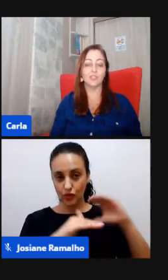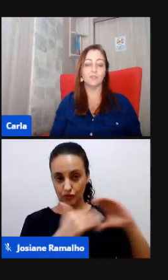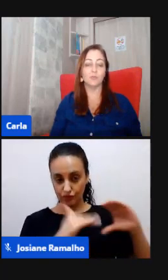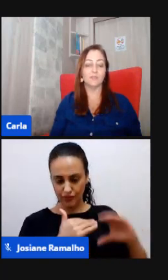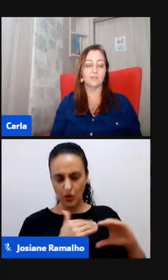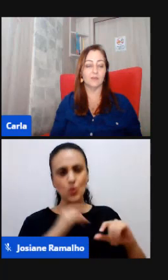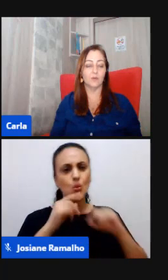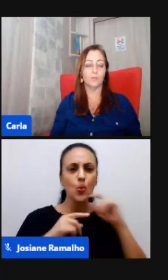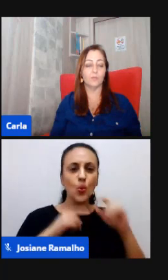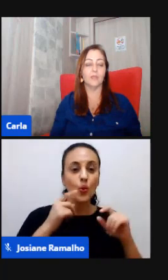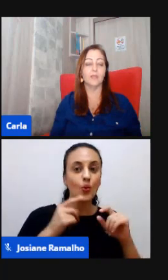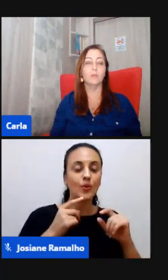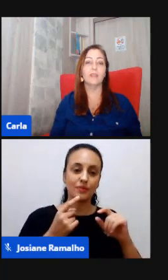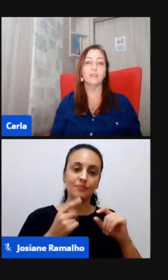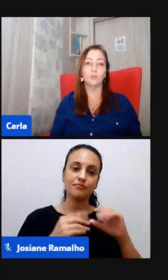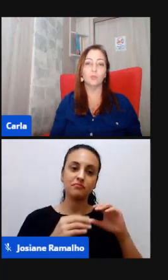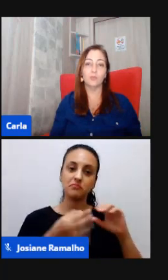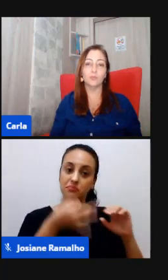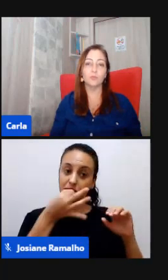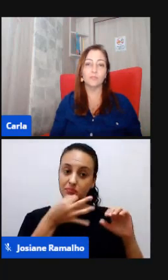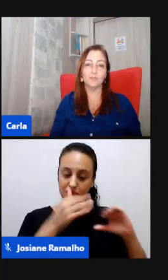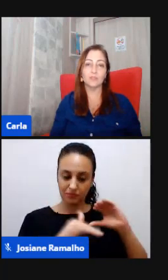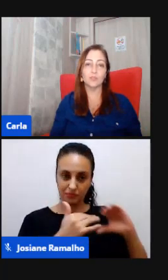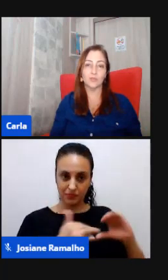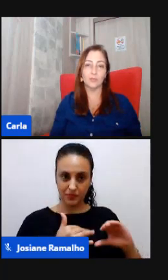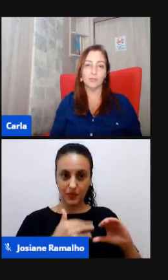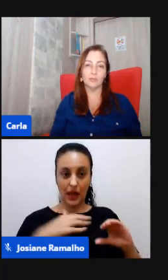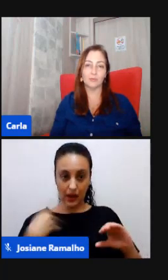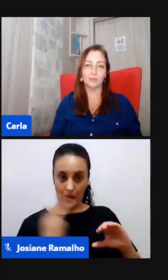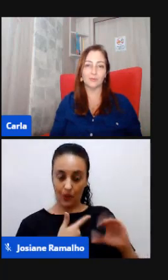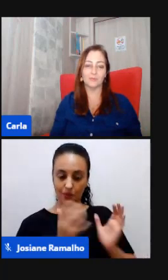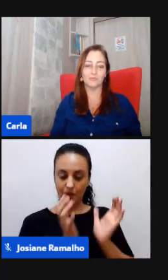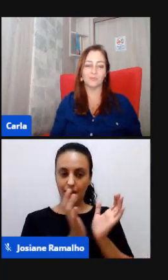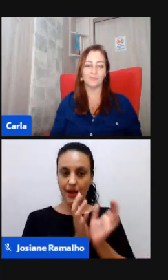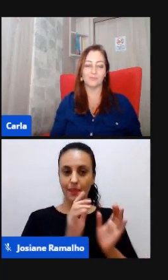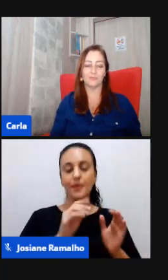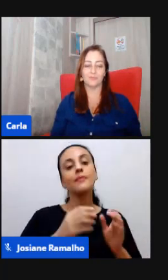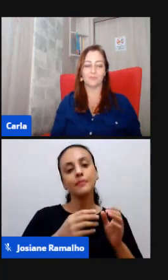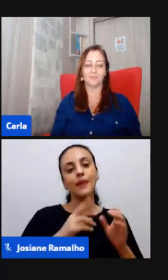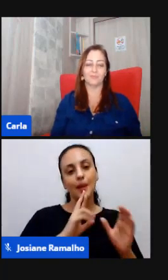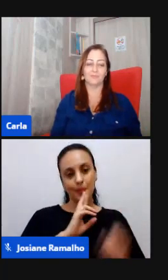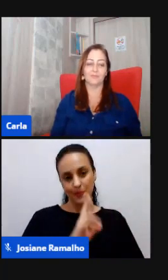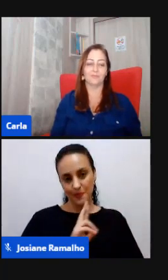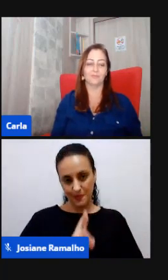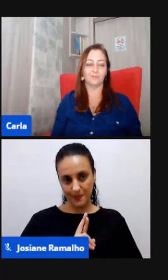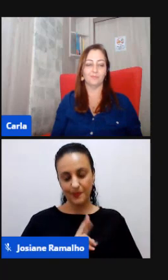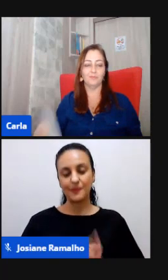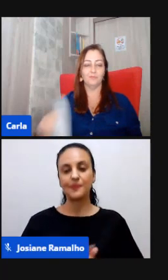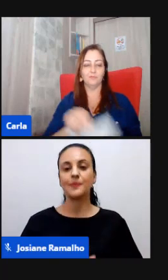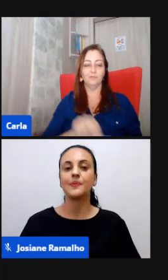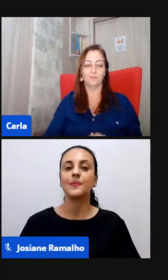à disposição para responder os possíveis questionamentos.